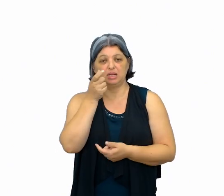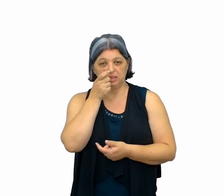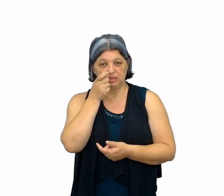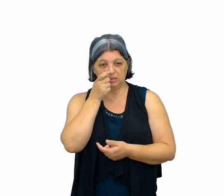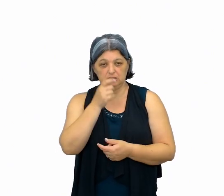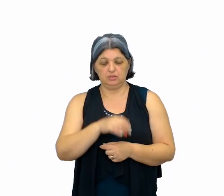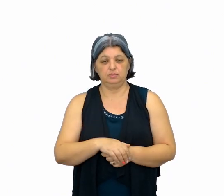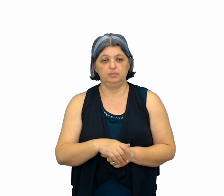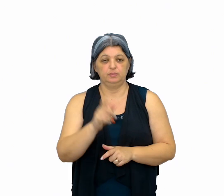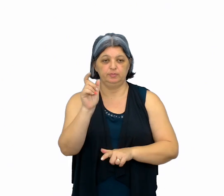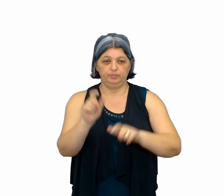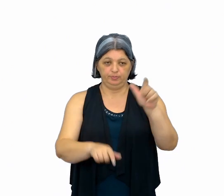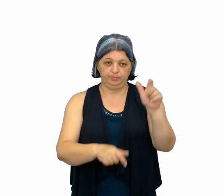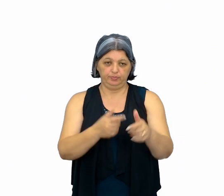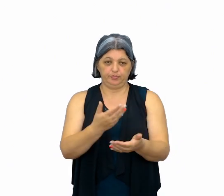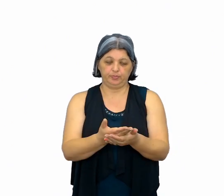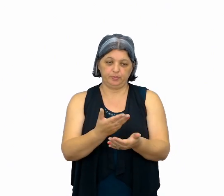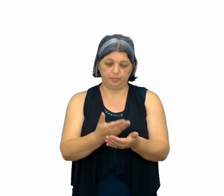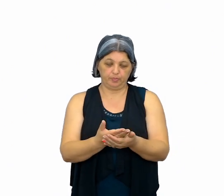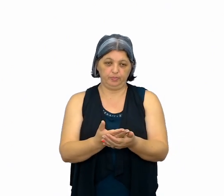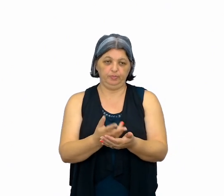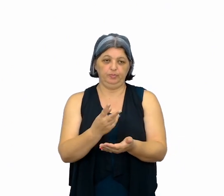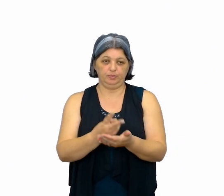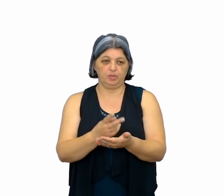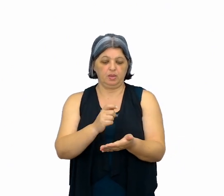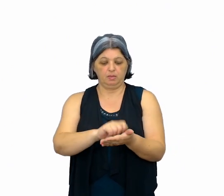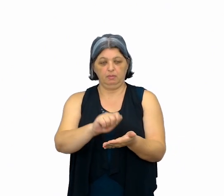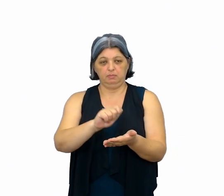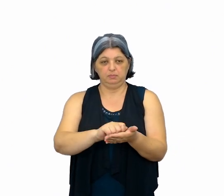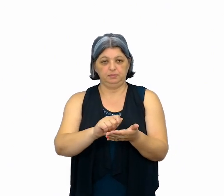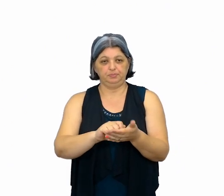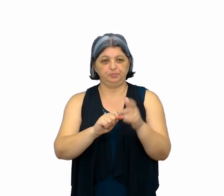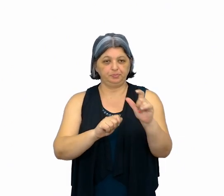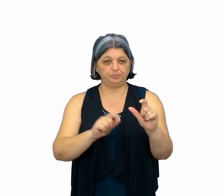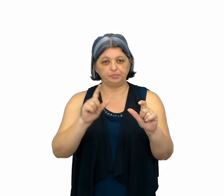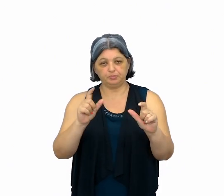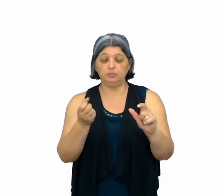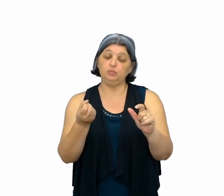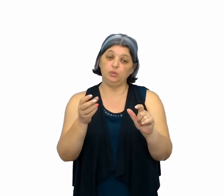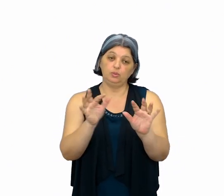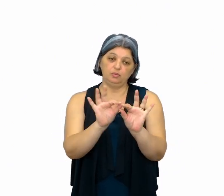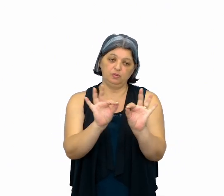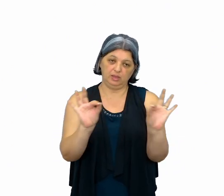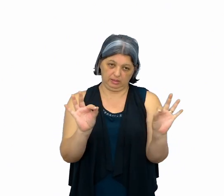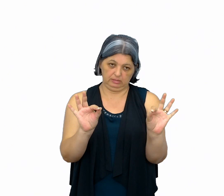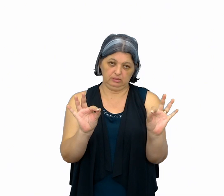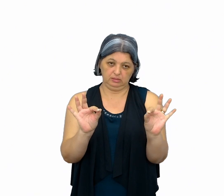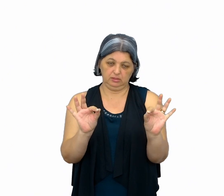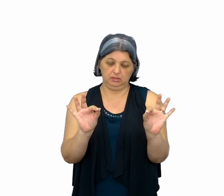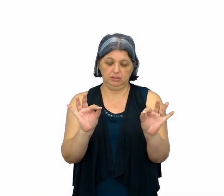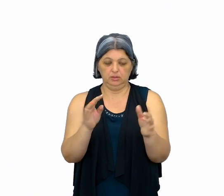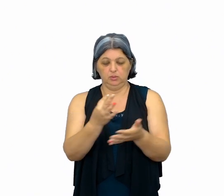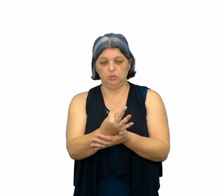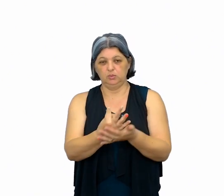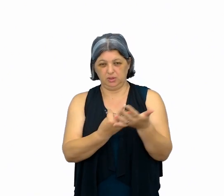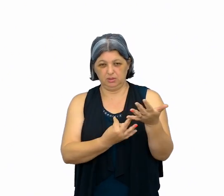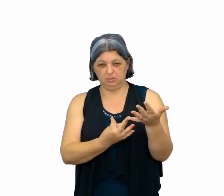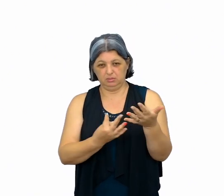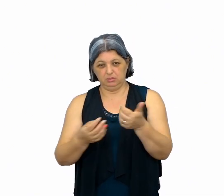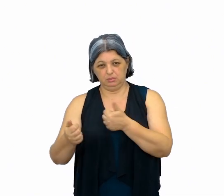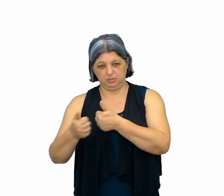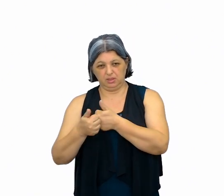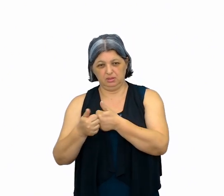Os estudantes podem mesmo anotar uma palavra ou uma frase ao lado do texto, né?